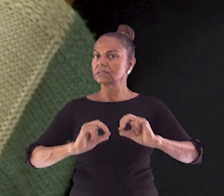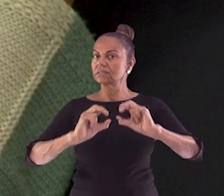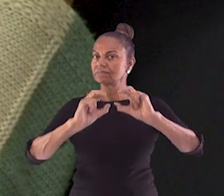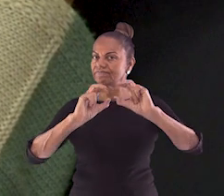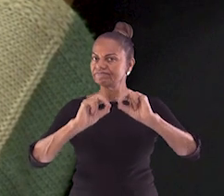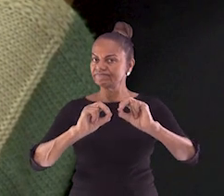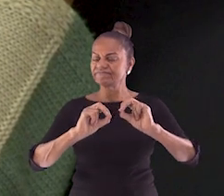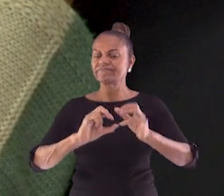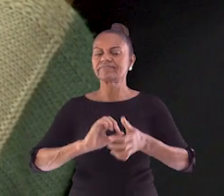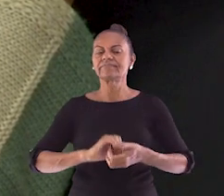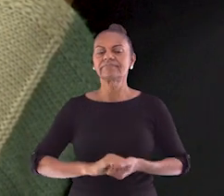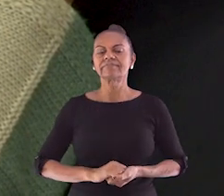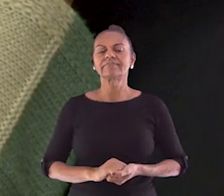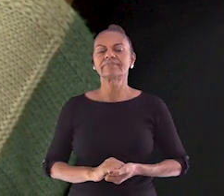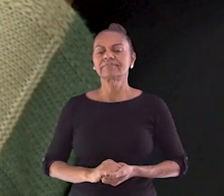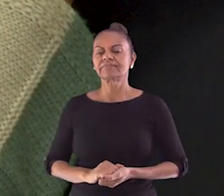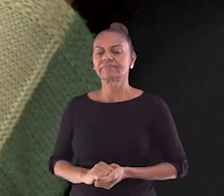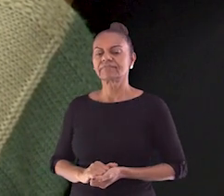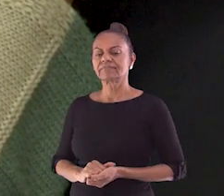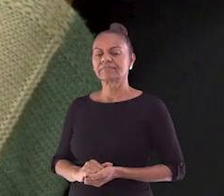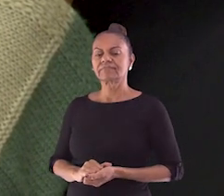o câncer